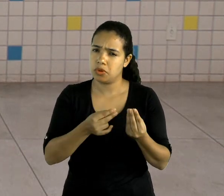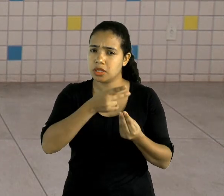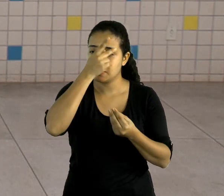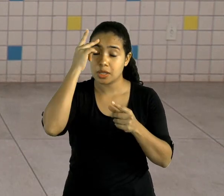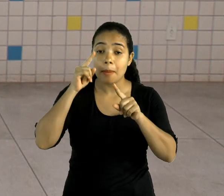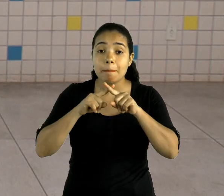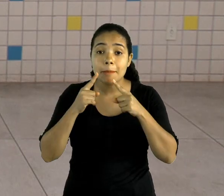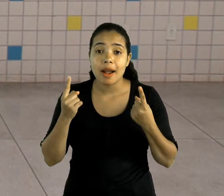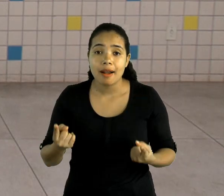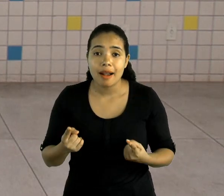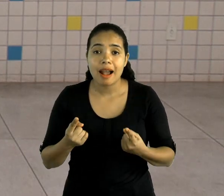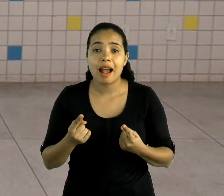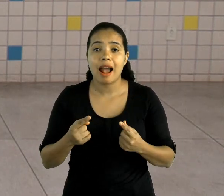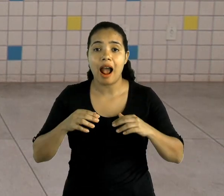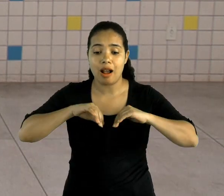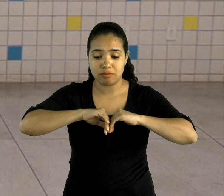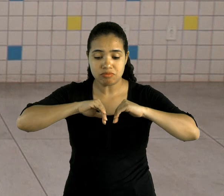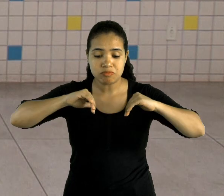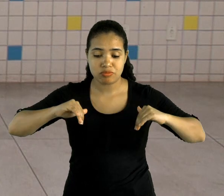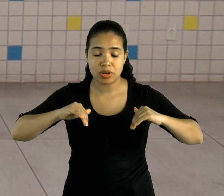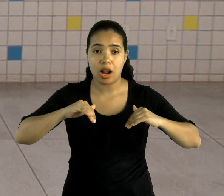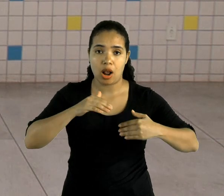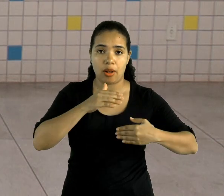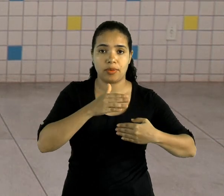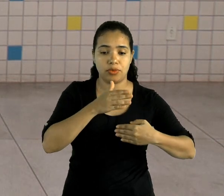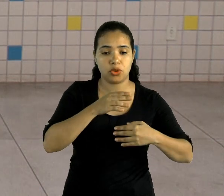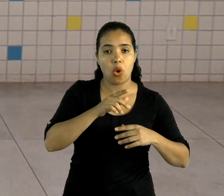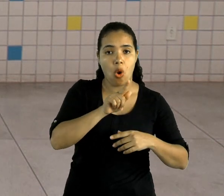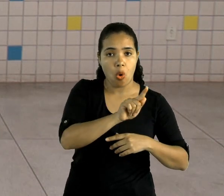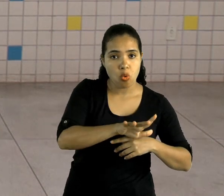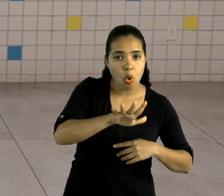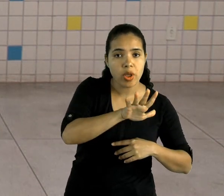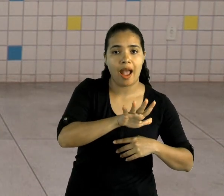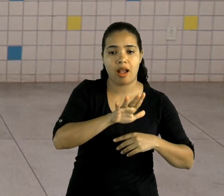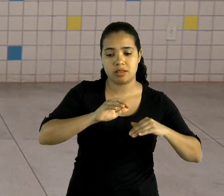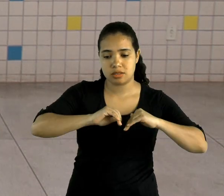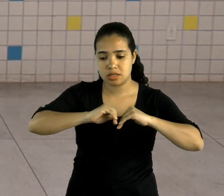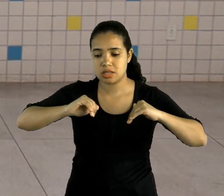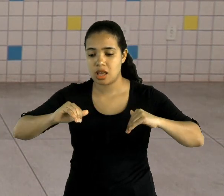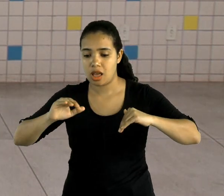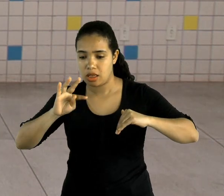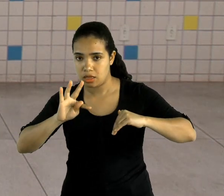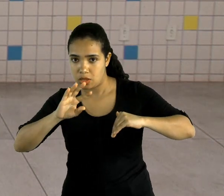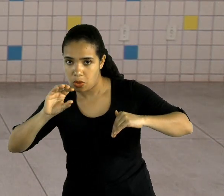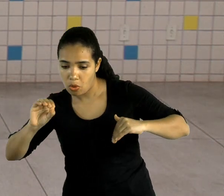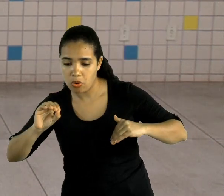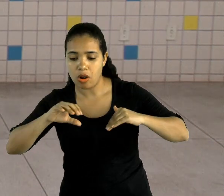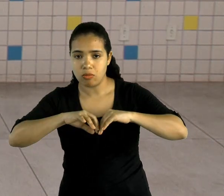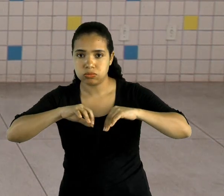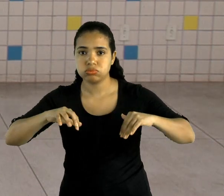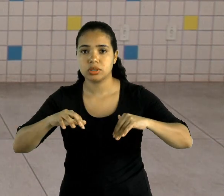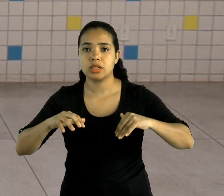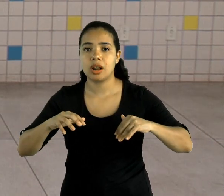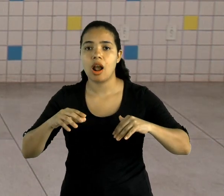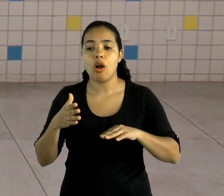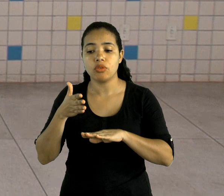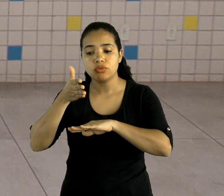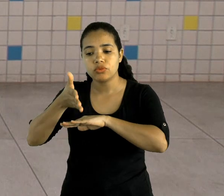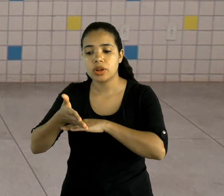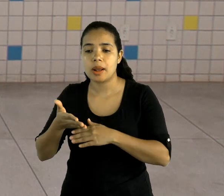mas a partir da emancipação do estado do Tocantins, muita gente veio para cá em busca de uma melhor qualidade de